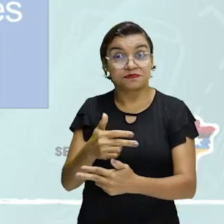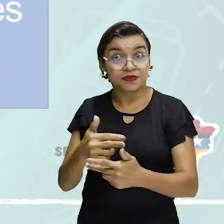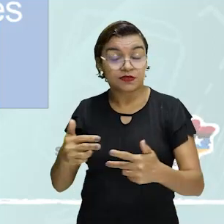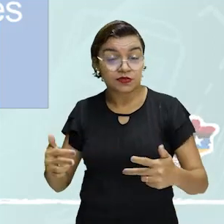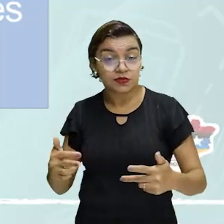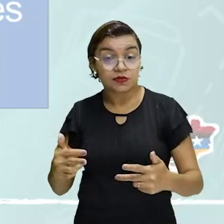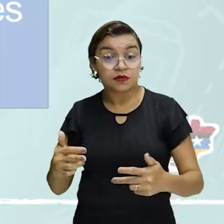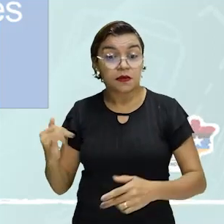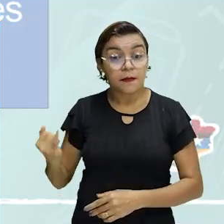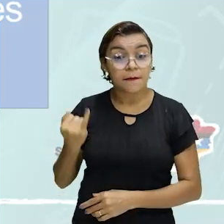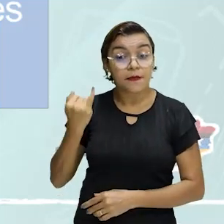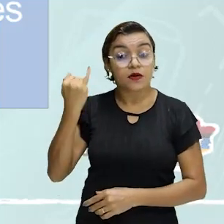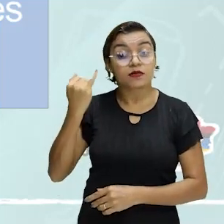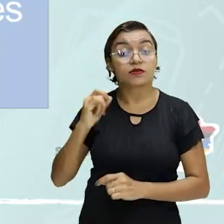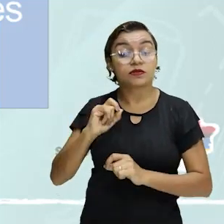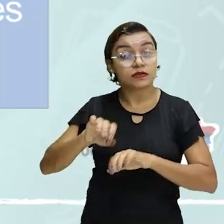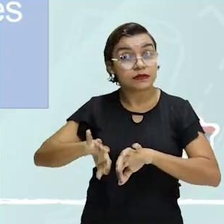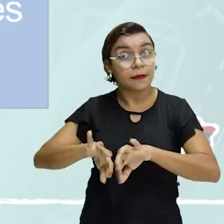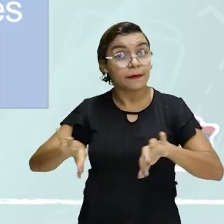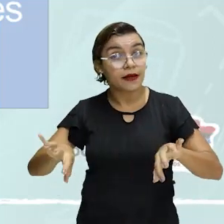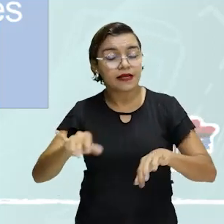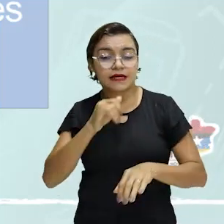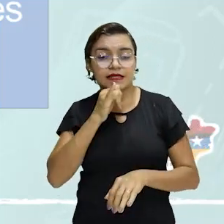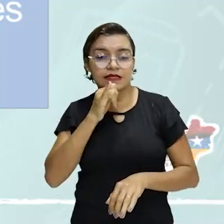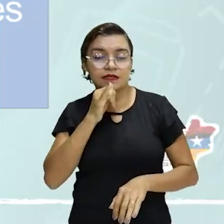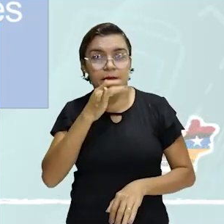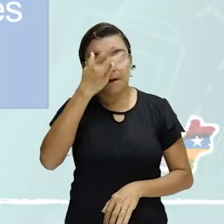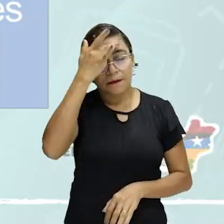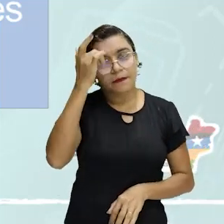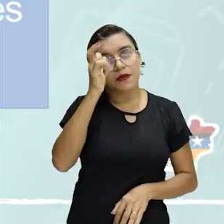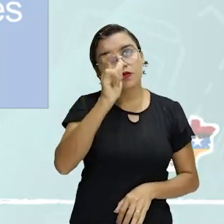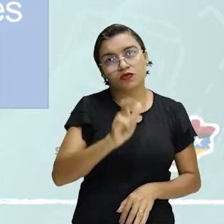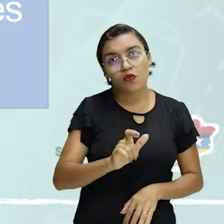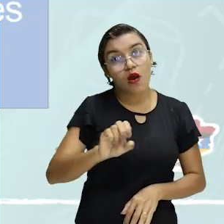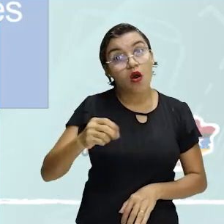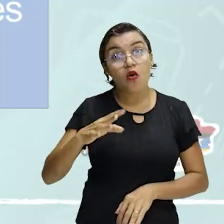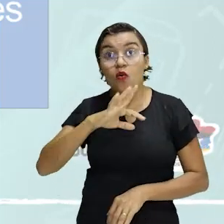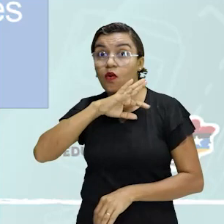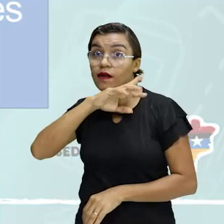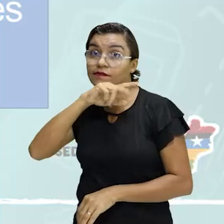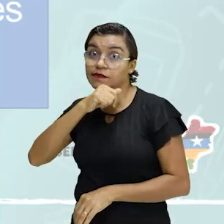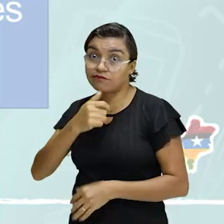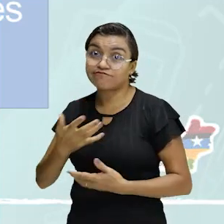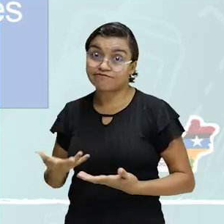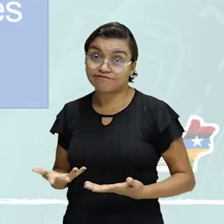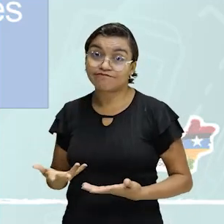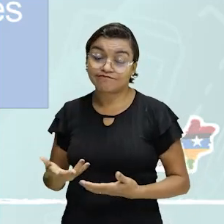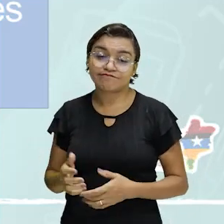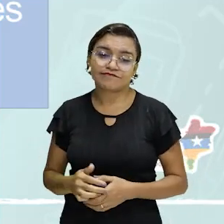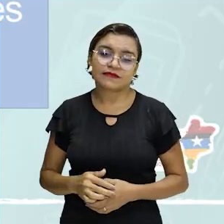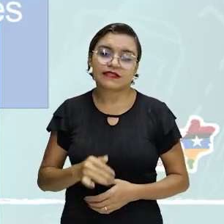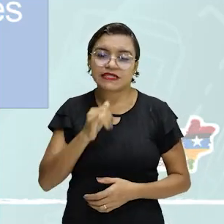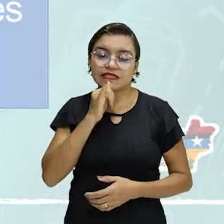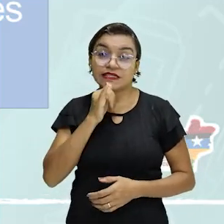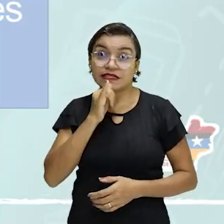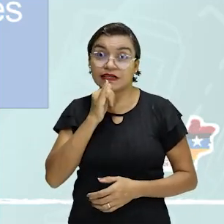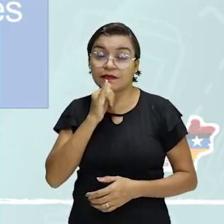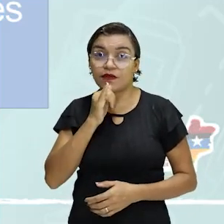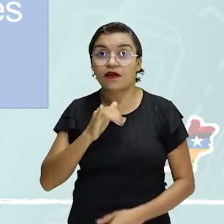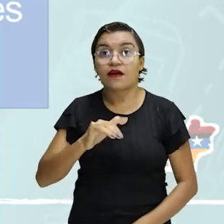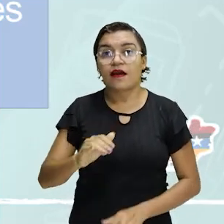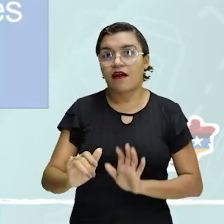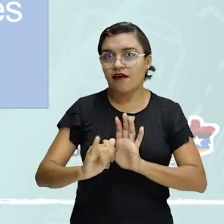separar que existe o personagem, ele pode ser tanto uma pessoa quanto pode ser um animal. Nos textos narrativos, por exemplo, como a fábula,